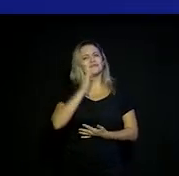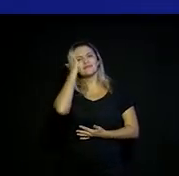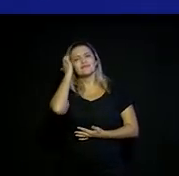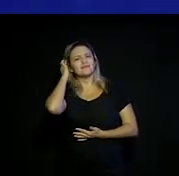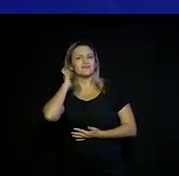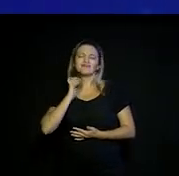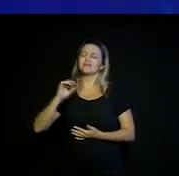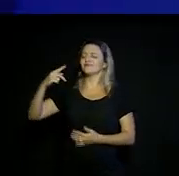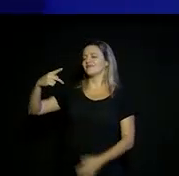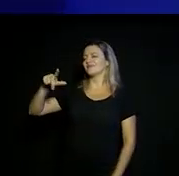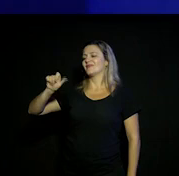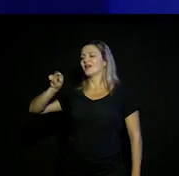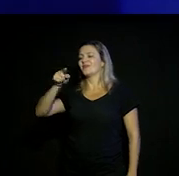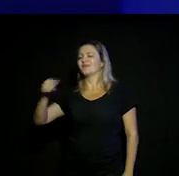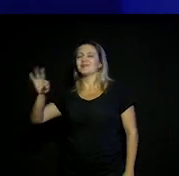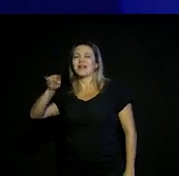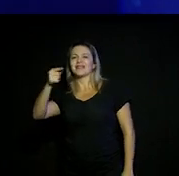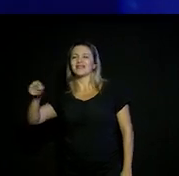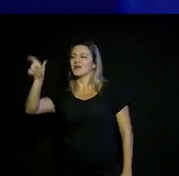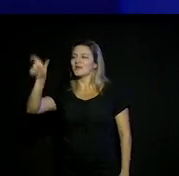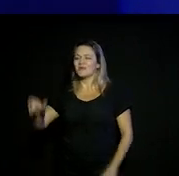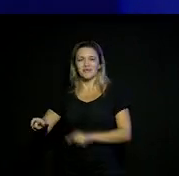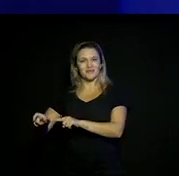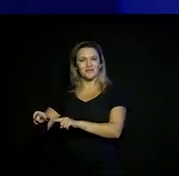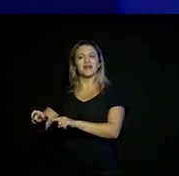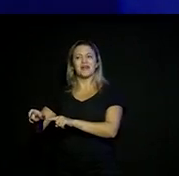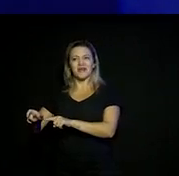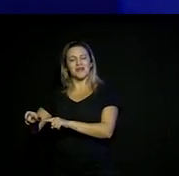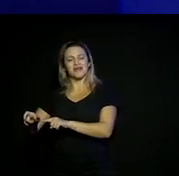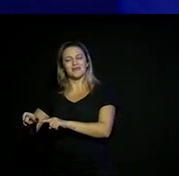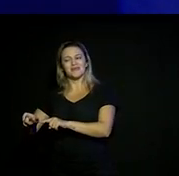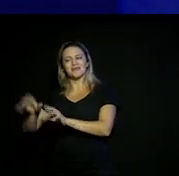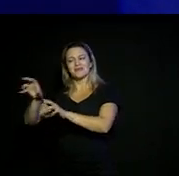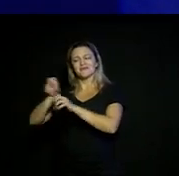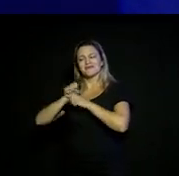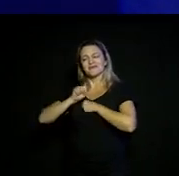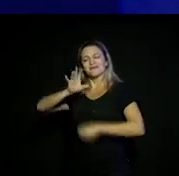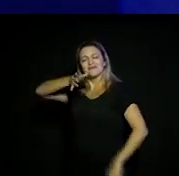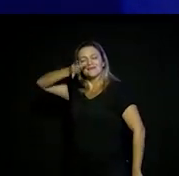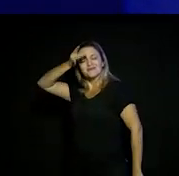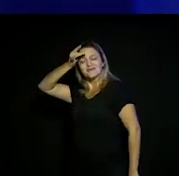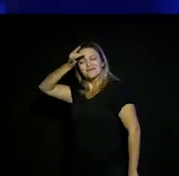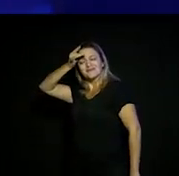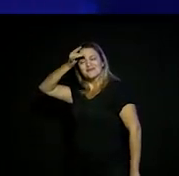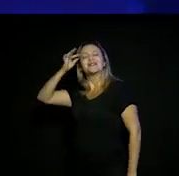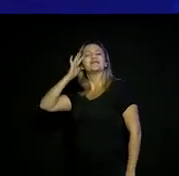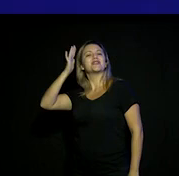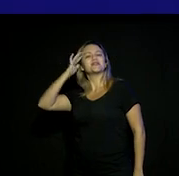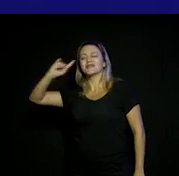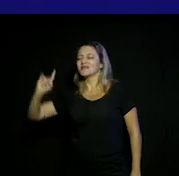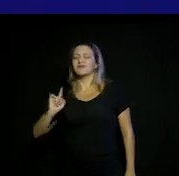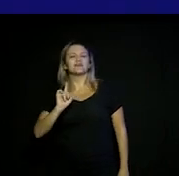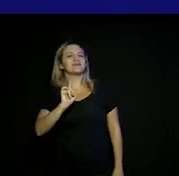sempre pego Platão emprestado, coloco ele numa máquina do tempo, trago ele aqui, portanto vocês imaginem Platão aqui, chegando para